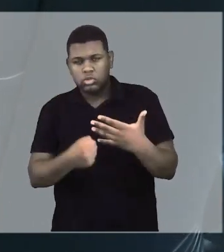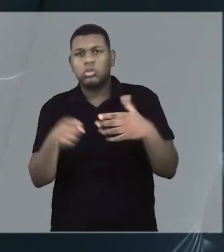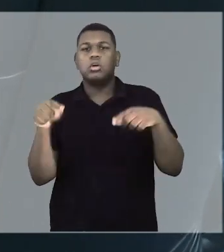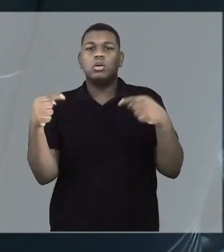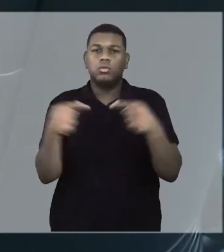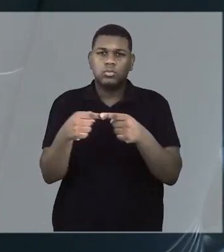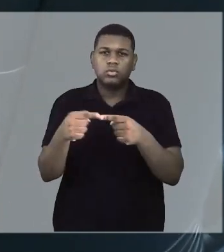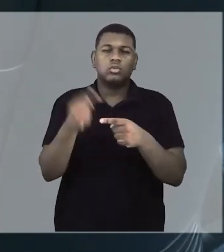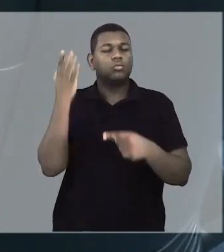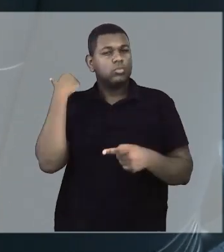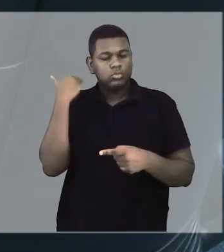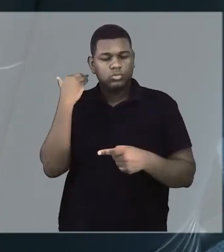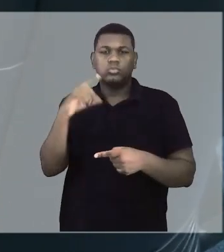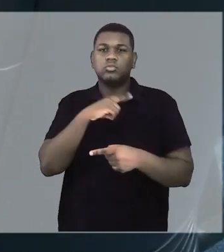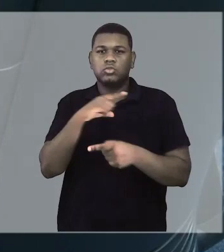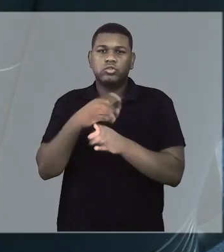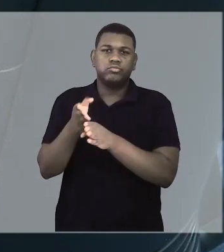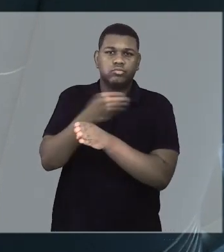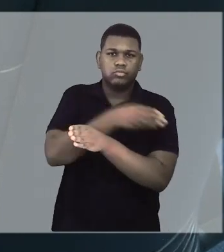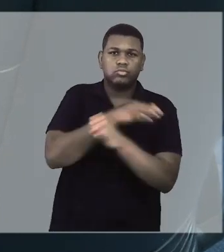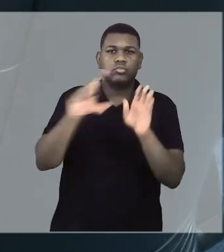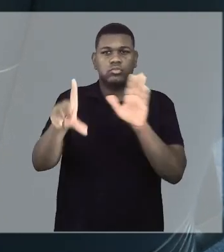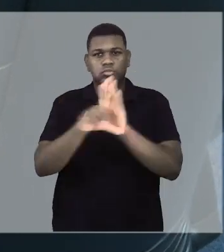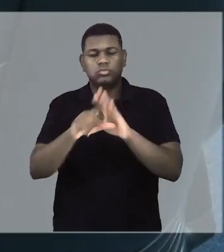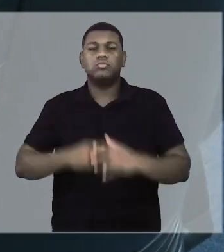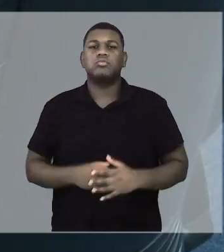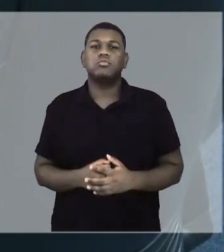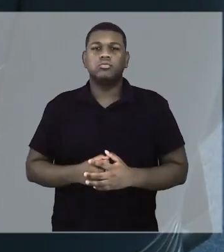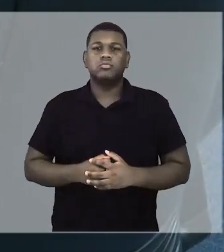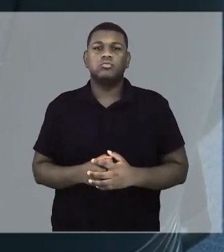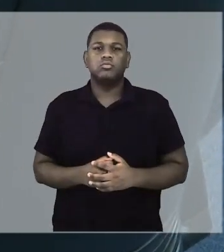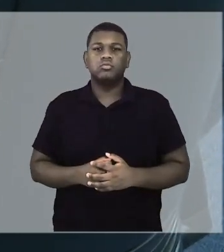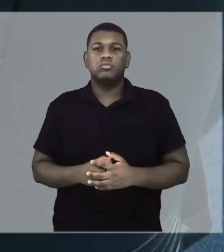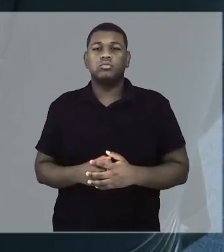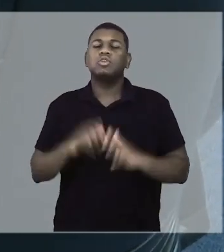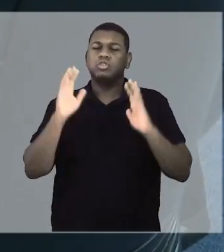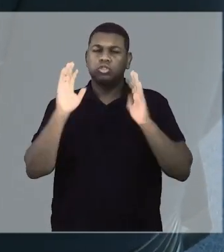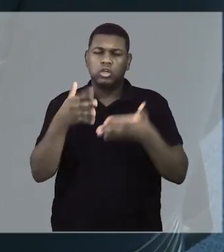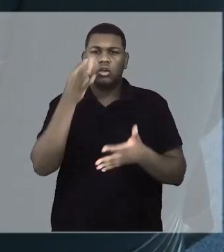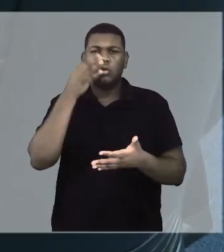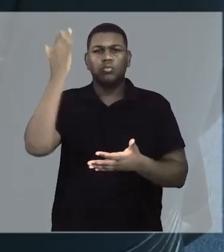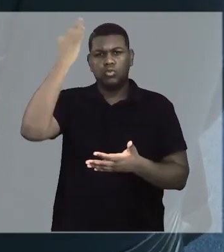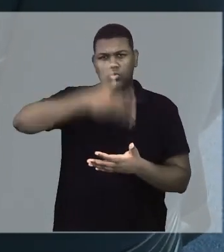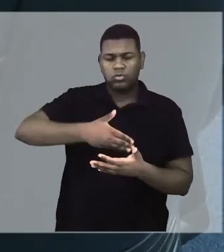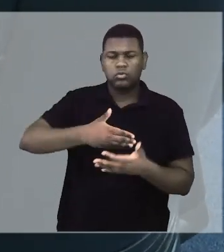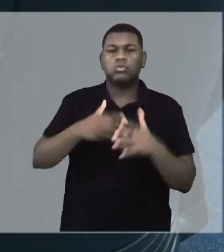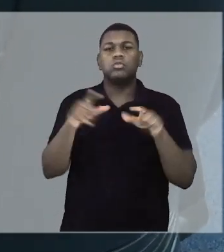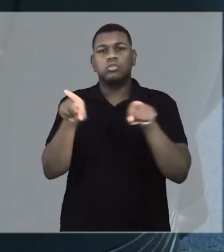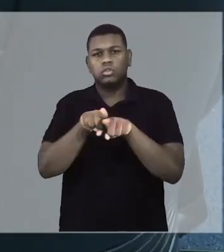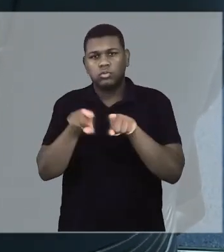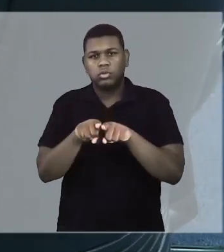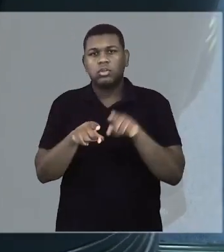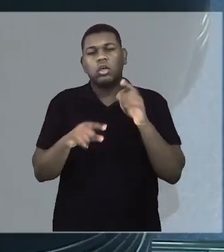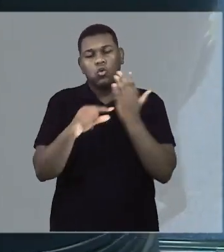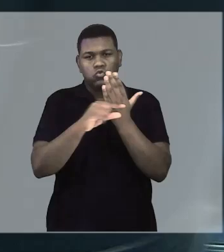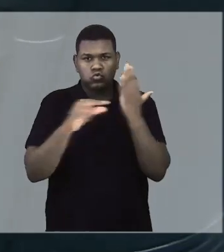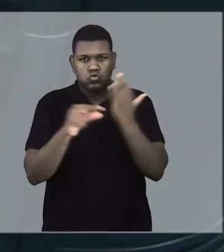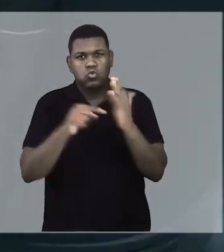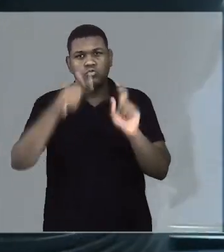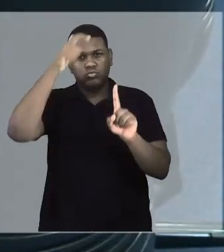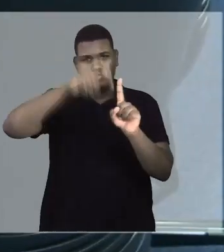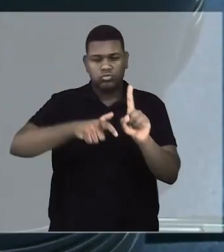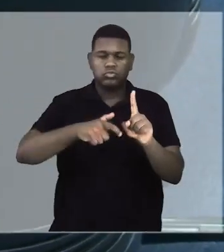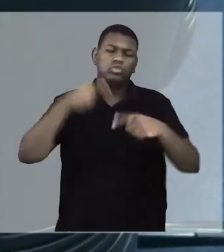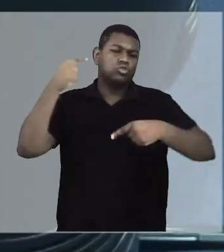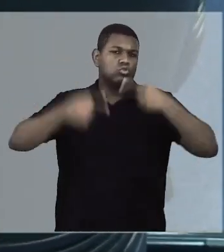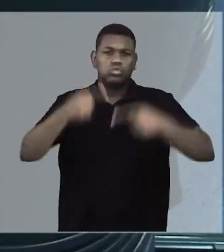tem uma jurisprudência já consolidada de que a súmula se aplica, inclusive, a fatos anteriores a ela. Com relação ao mérito, a